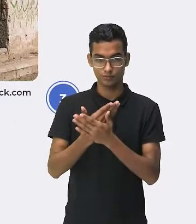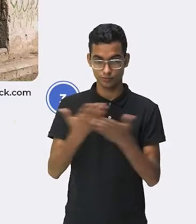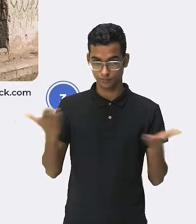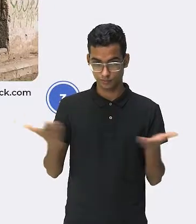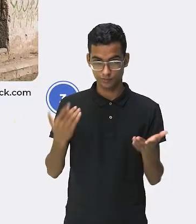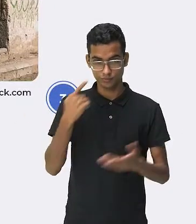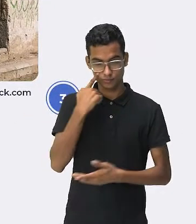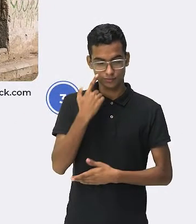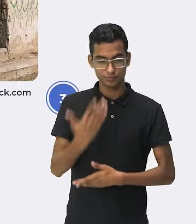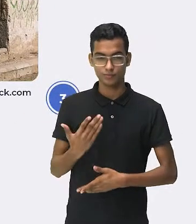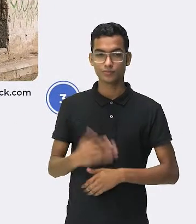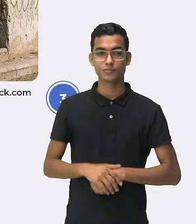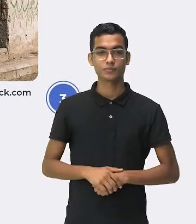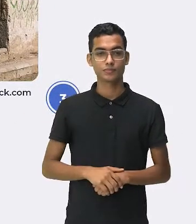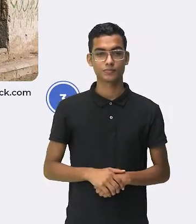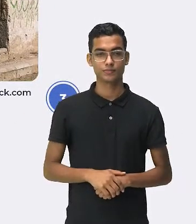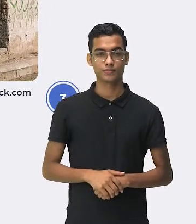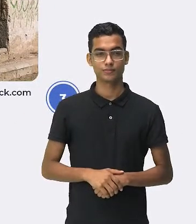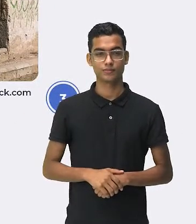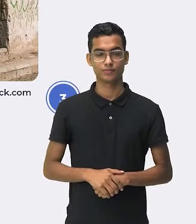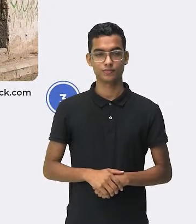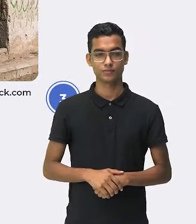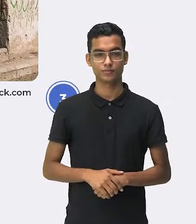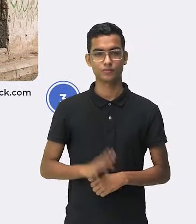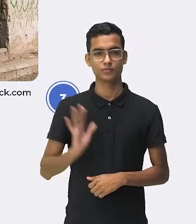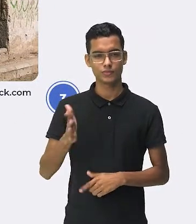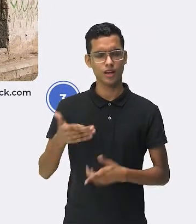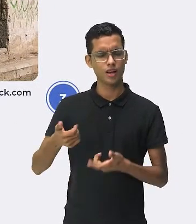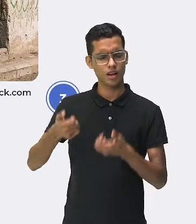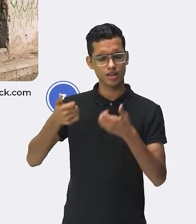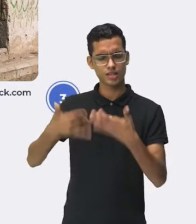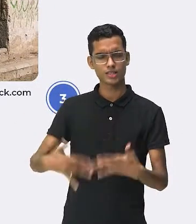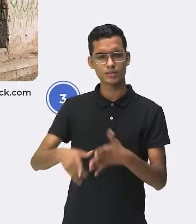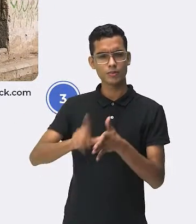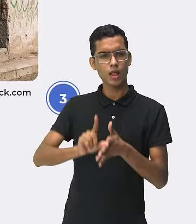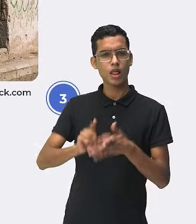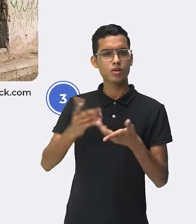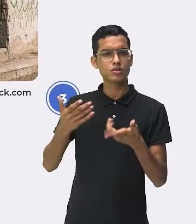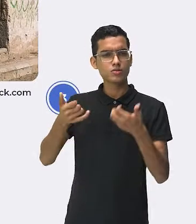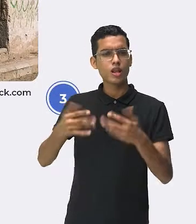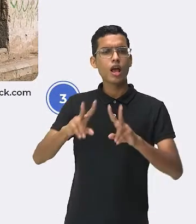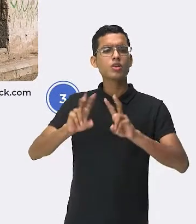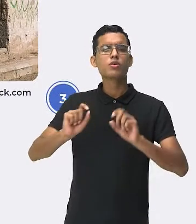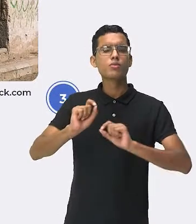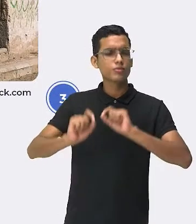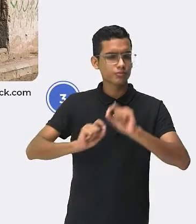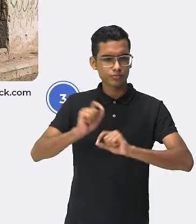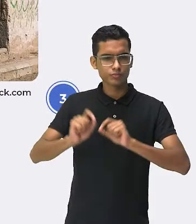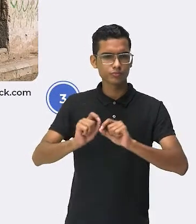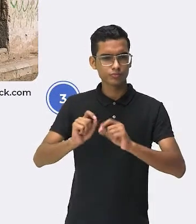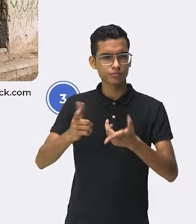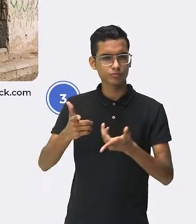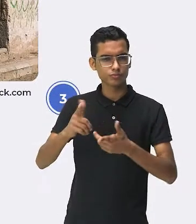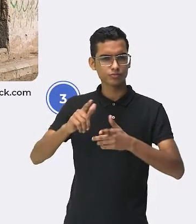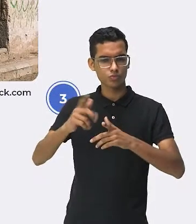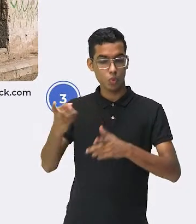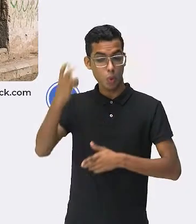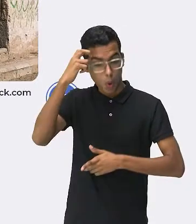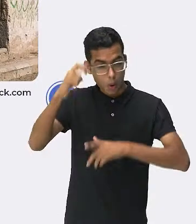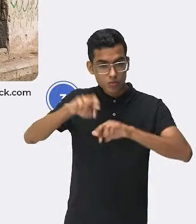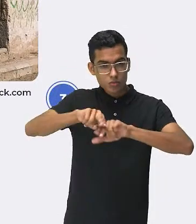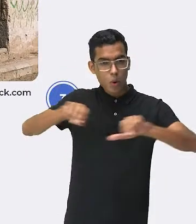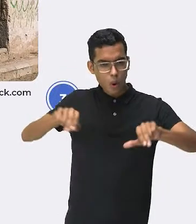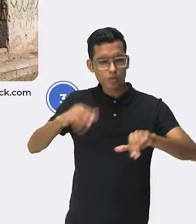Então, como foi dito, nós vamos falar sobre a questão das diferenças culturais. A gente sabe que o nosso mundo